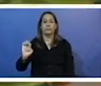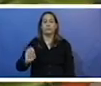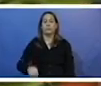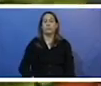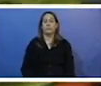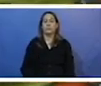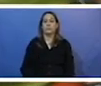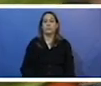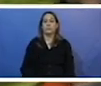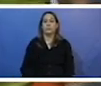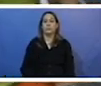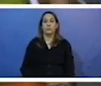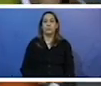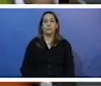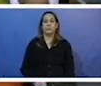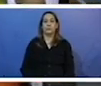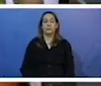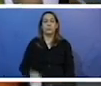comigo?